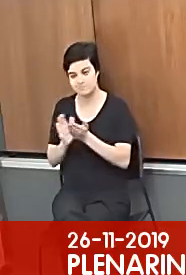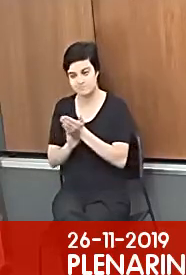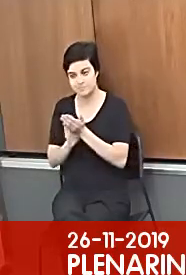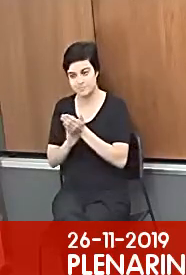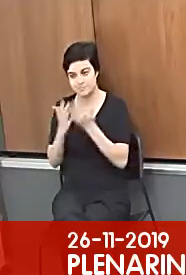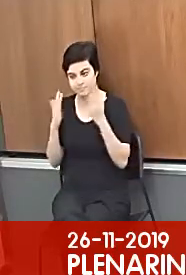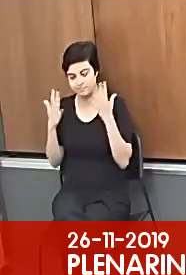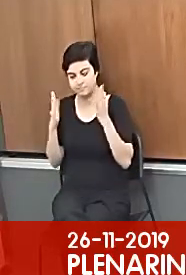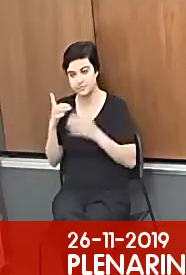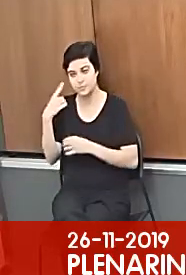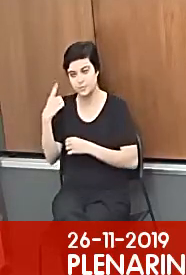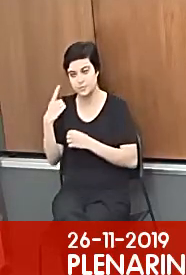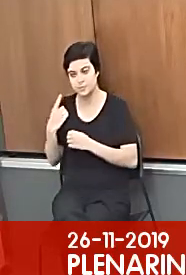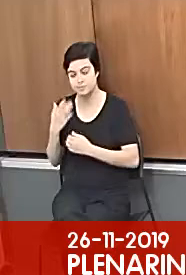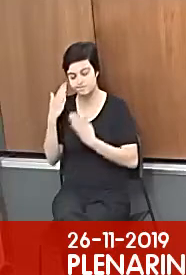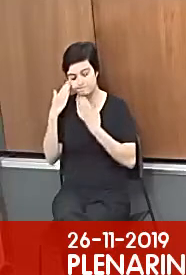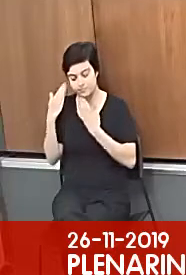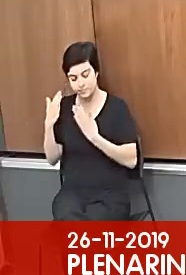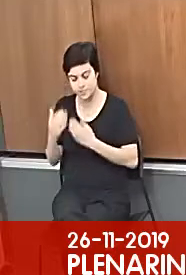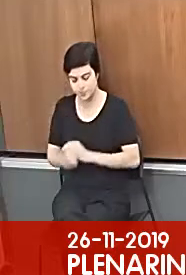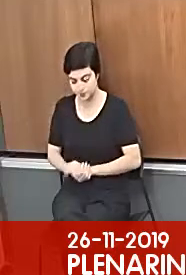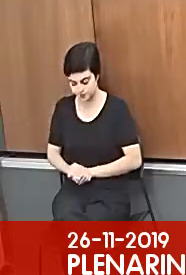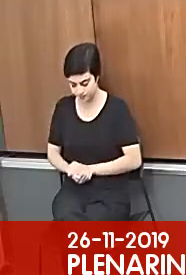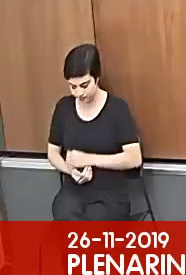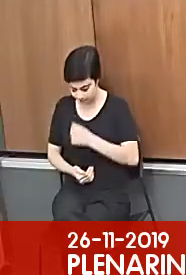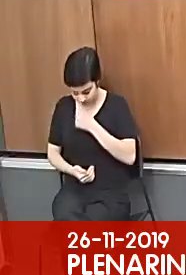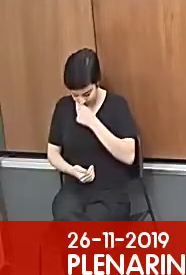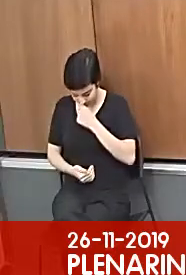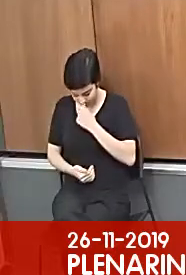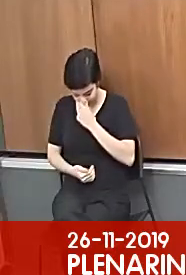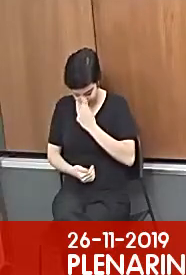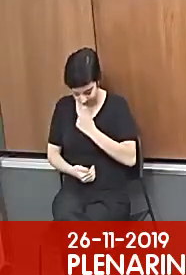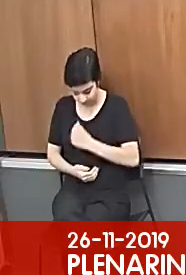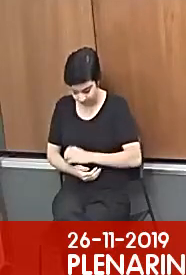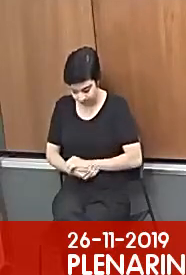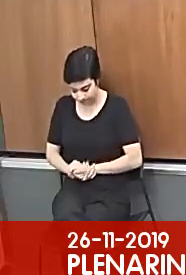Parabéns, deputada. Muito obrigado.